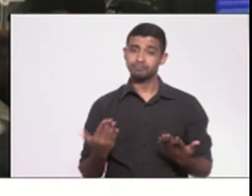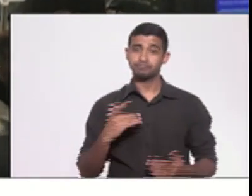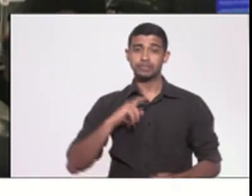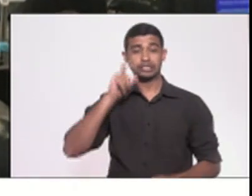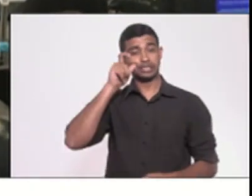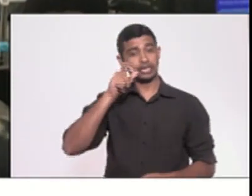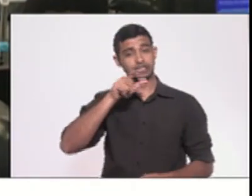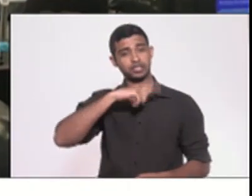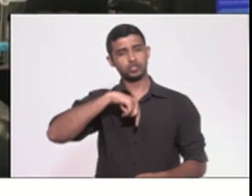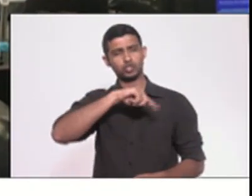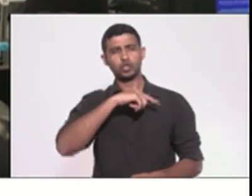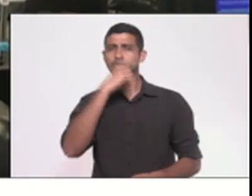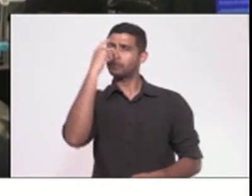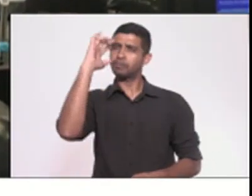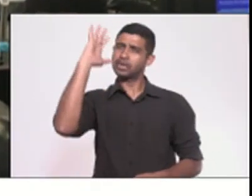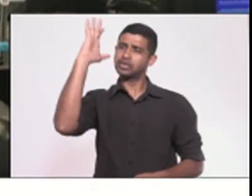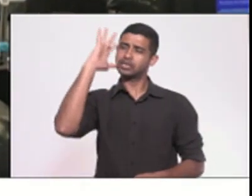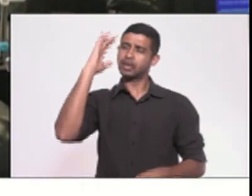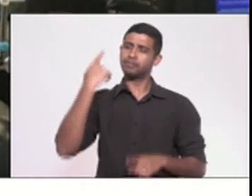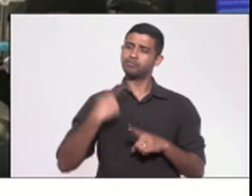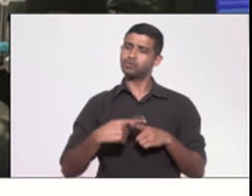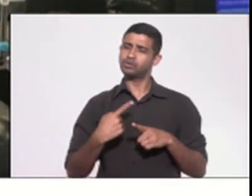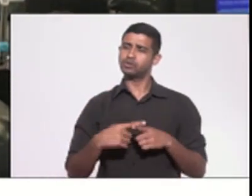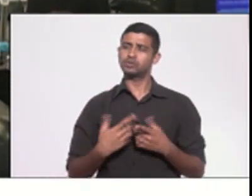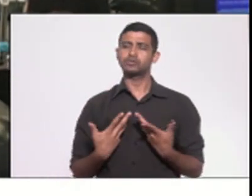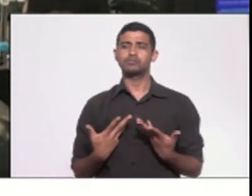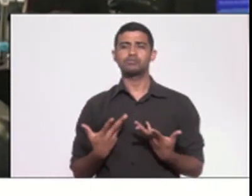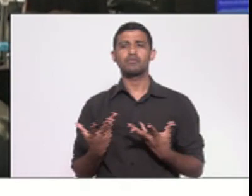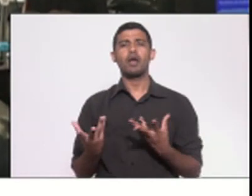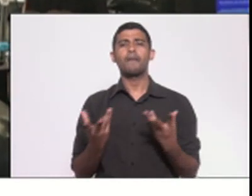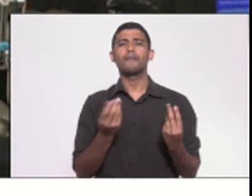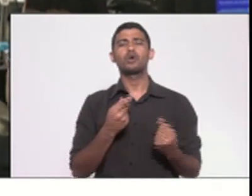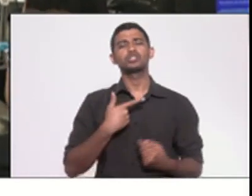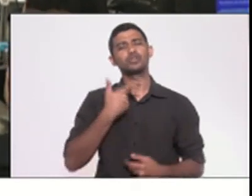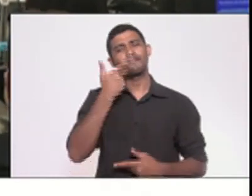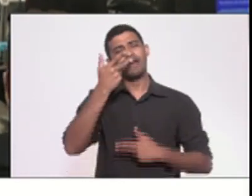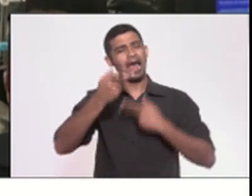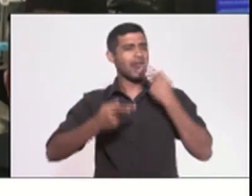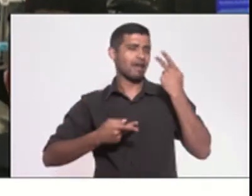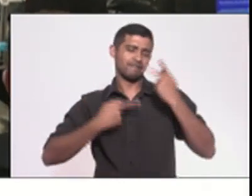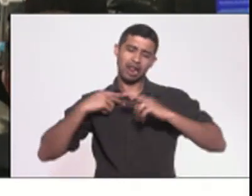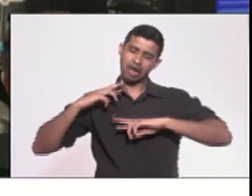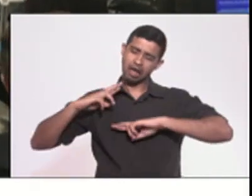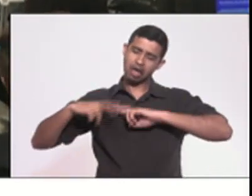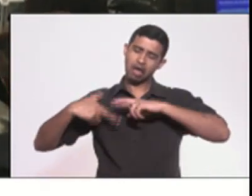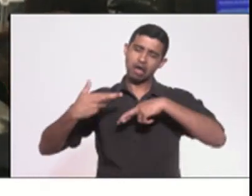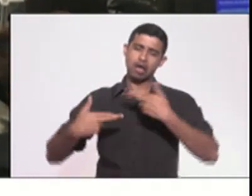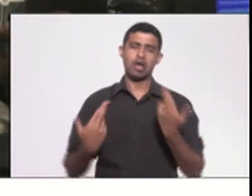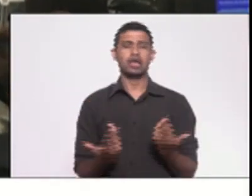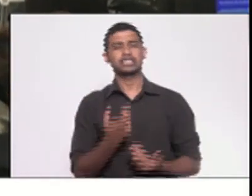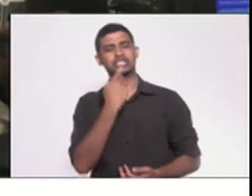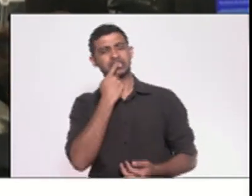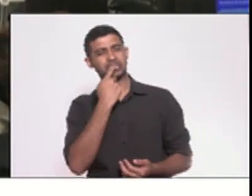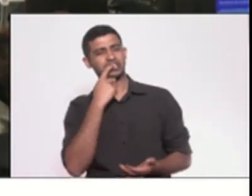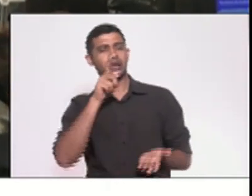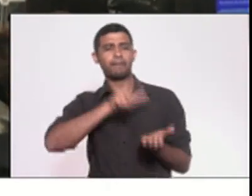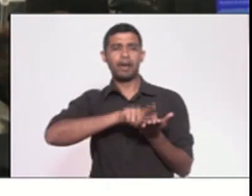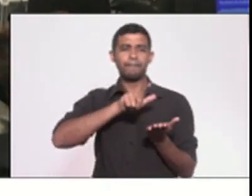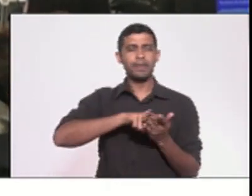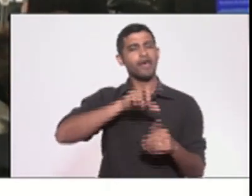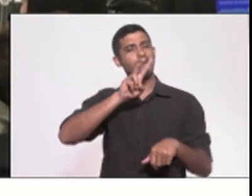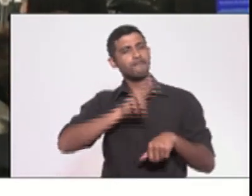ver isso porque muito se fala em reciclagem de produtos plásticos, papel, papelão,